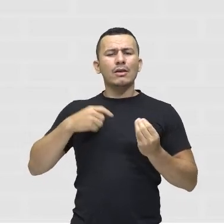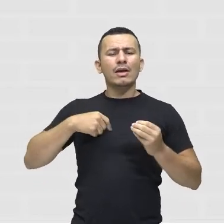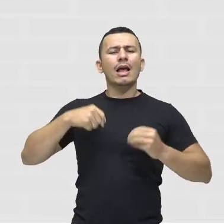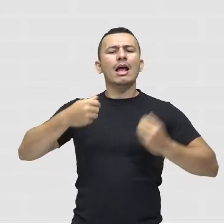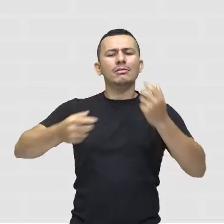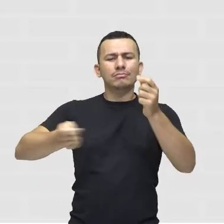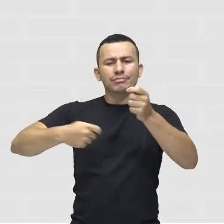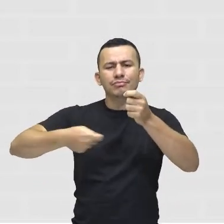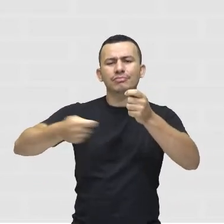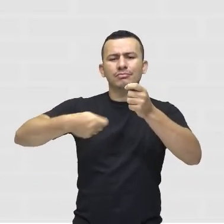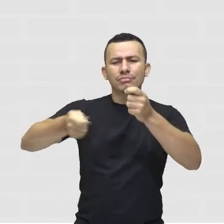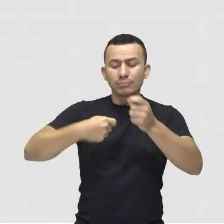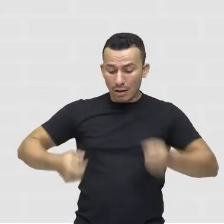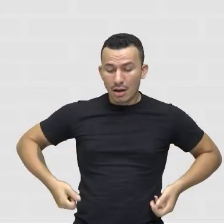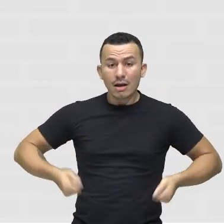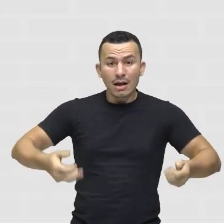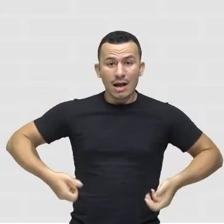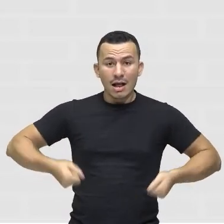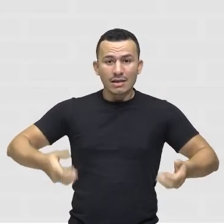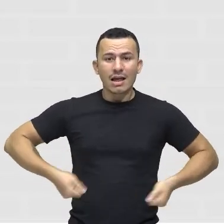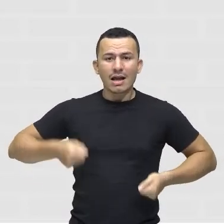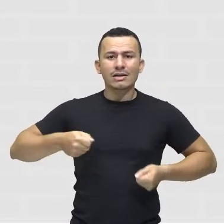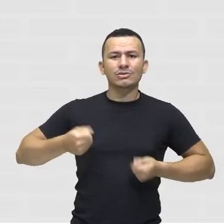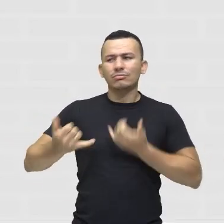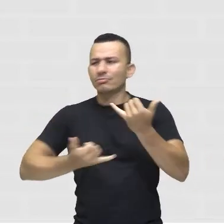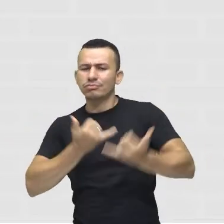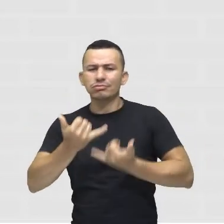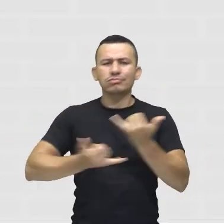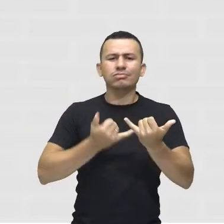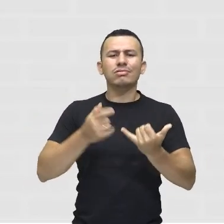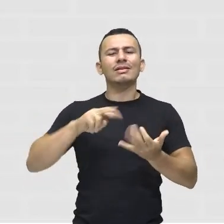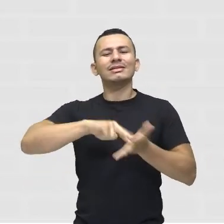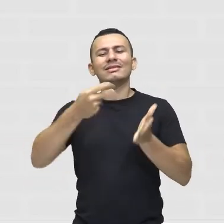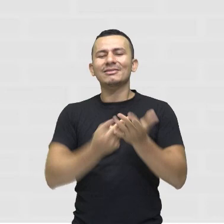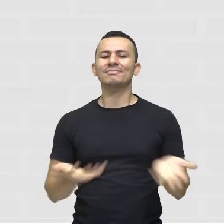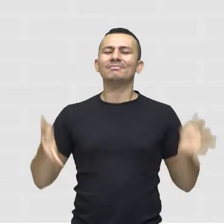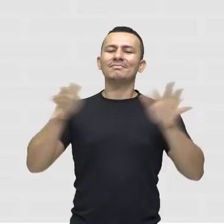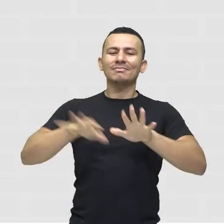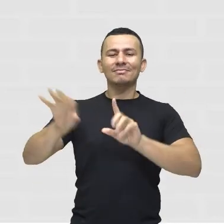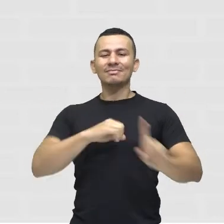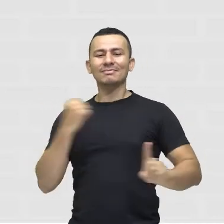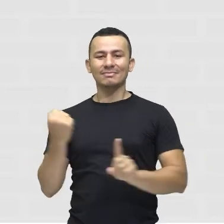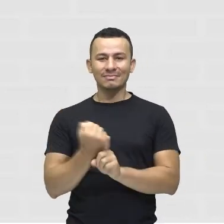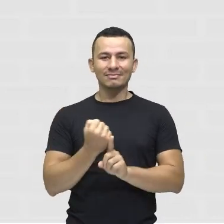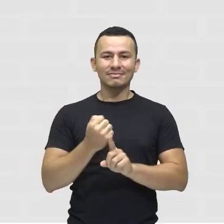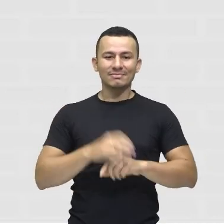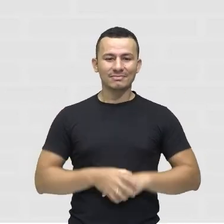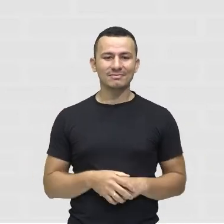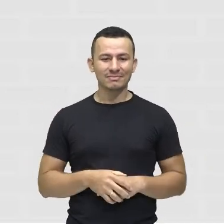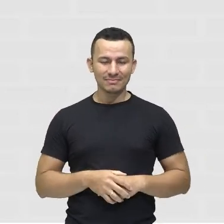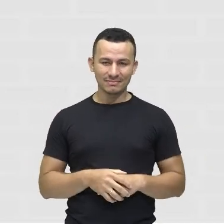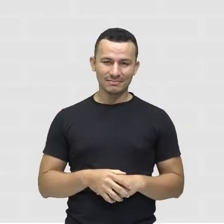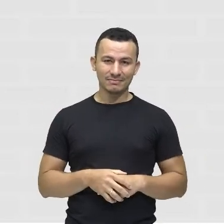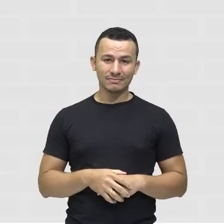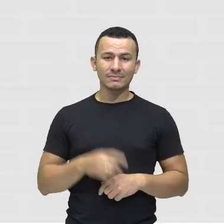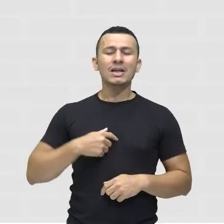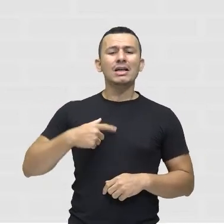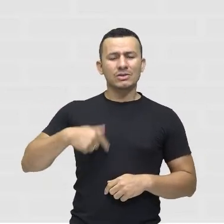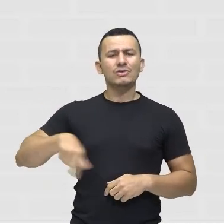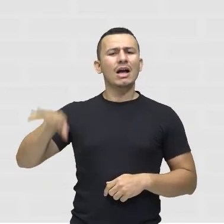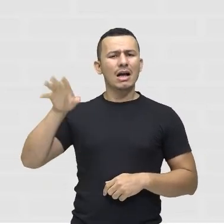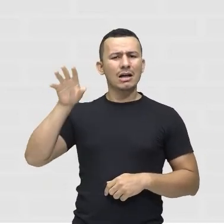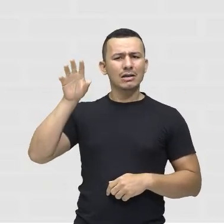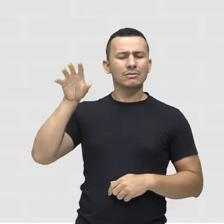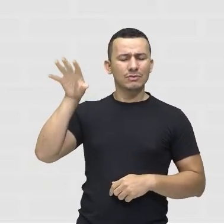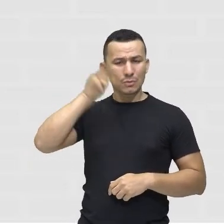berimbau. Cadeirante, jogando. Isso é inclusão social. Eu já vi cego enxergando, já vi mudo